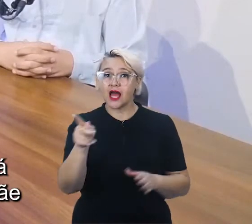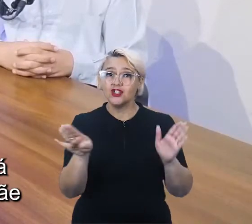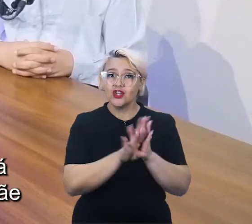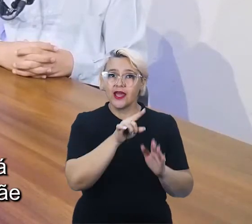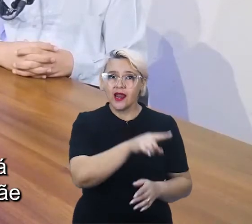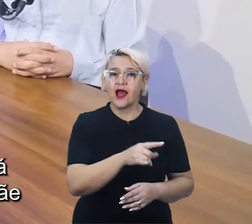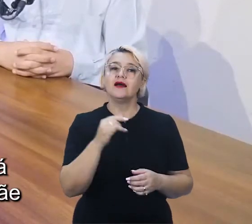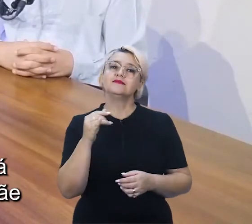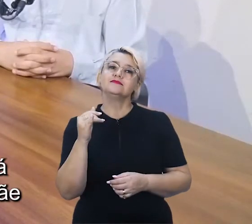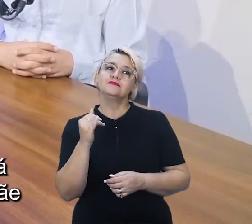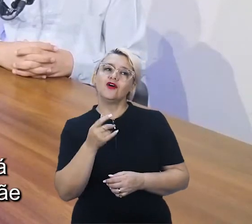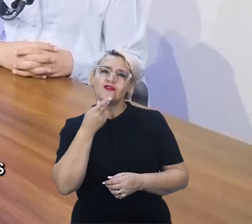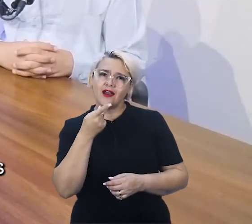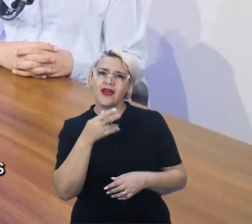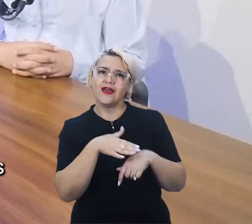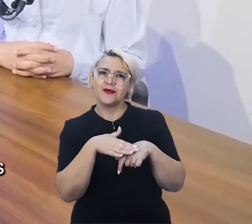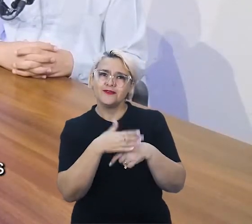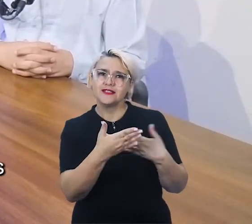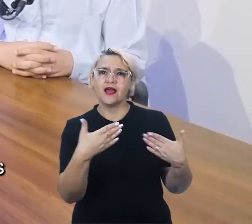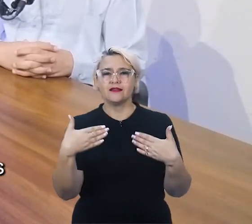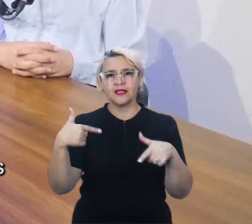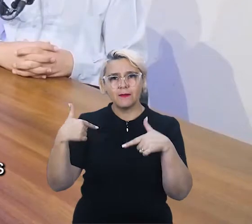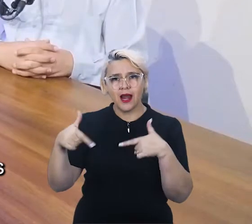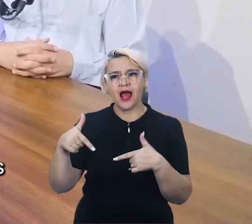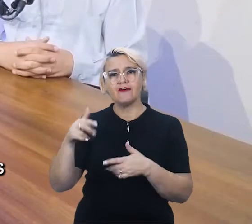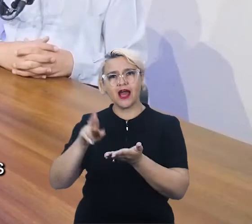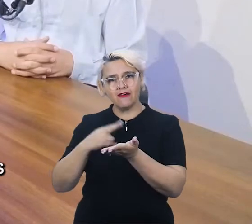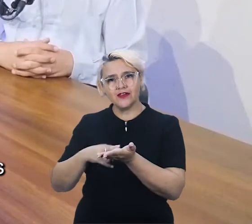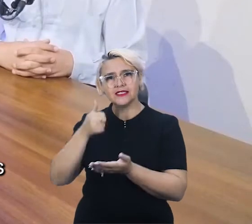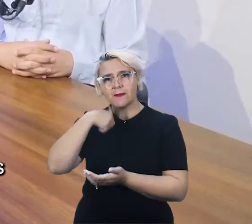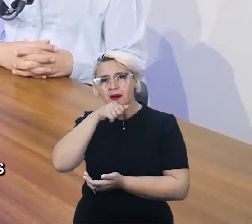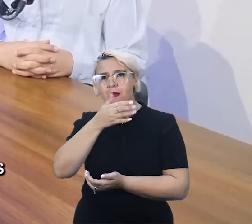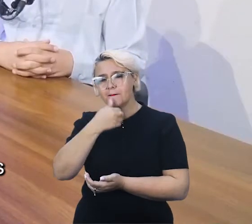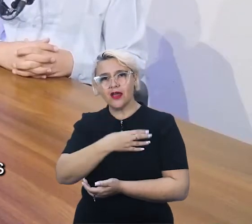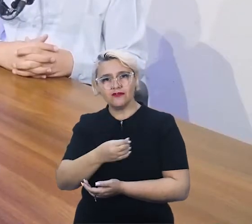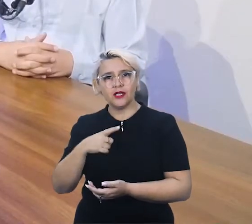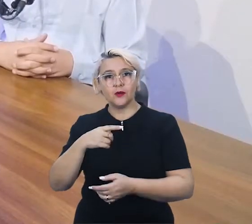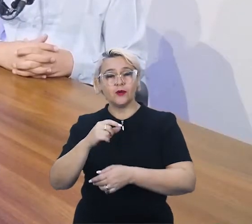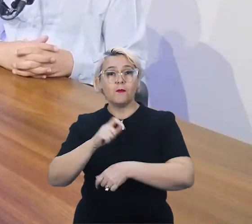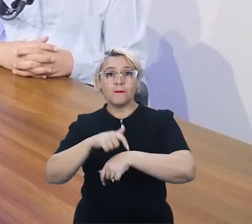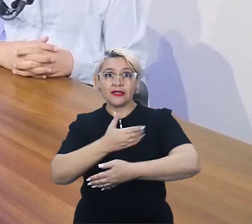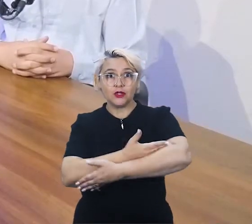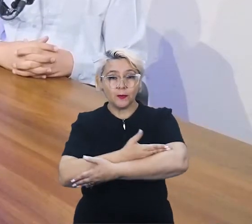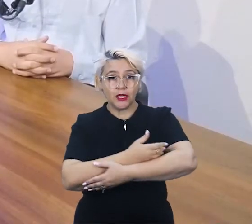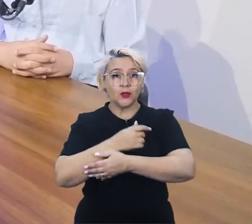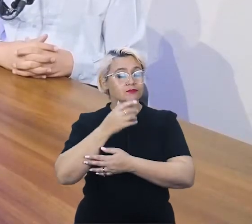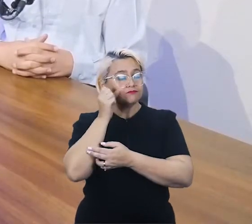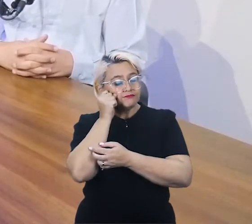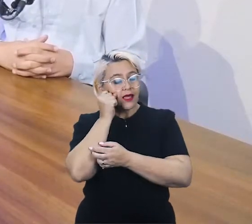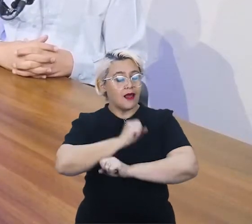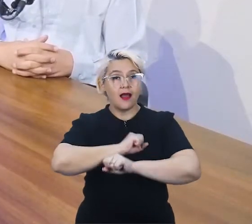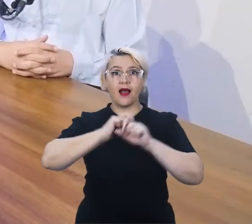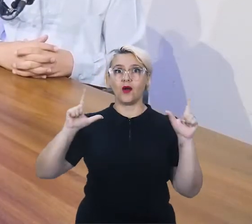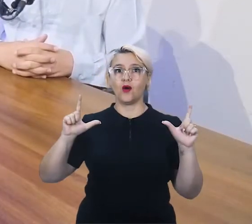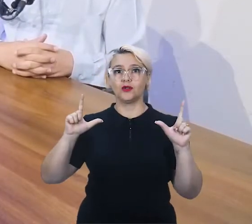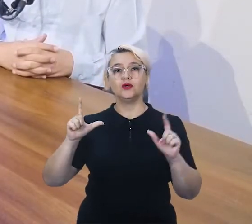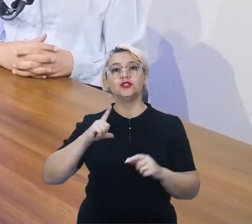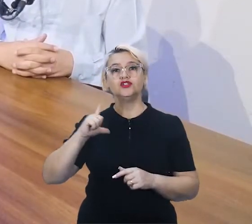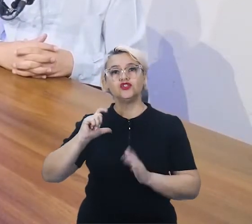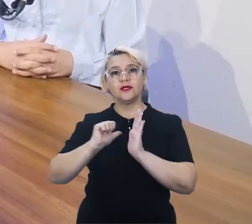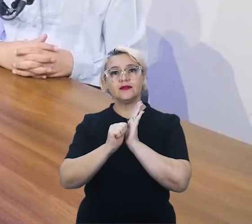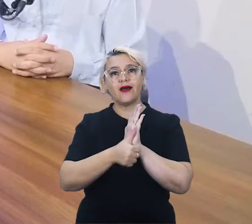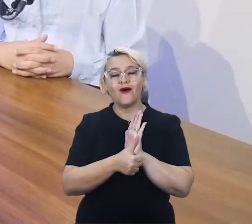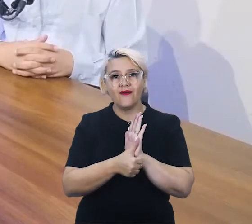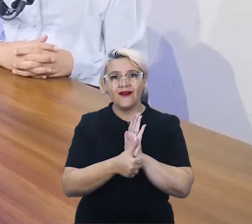que eu comentei com a mãe que eu trabalhava, era da Pais e Filhos, e o bebê estava dormindo, e quando ele acordou, que eu fui ver, o bebezinho tinha síndrome